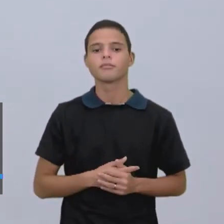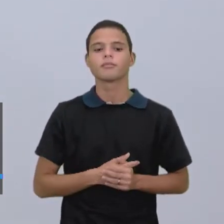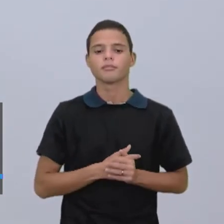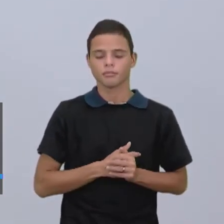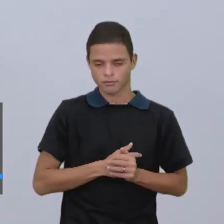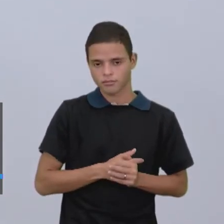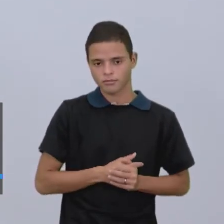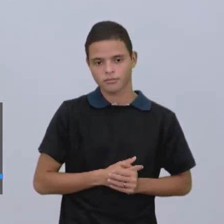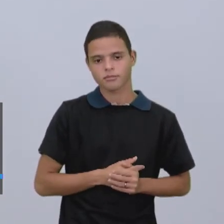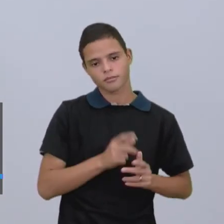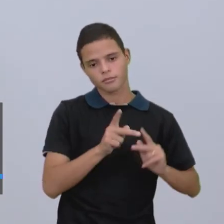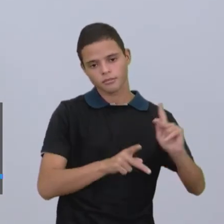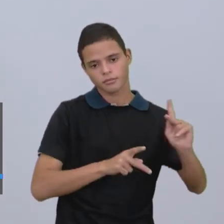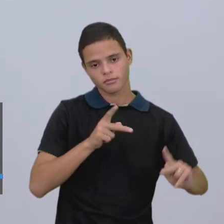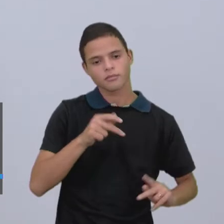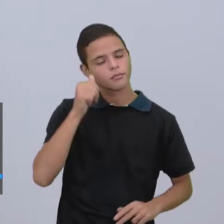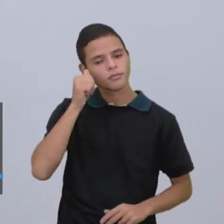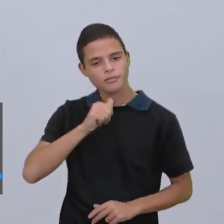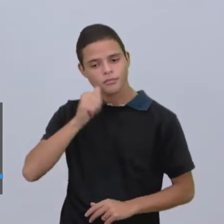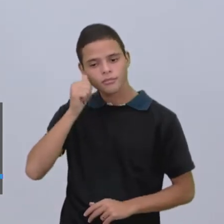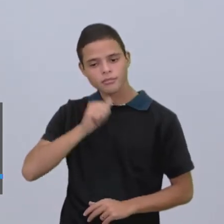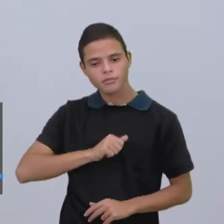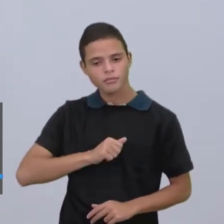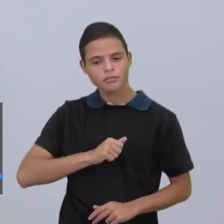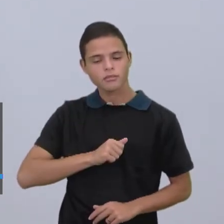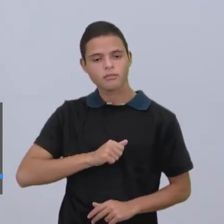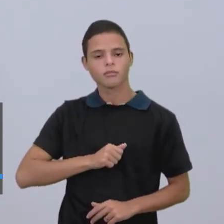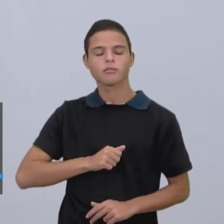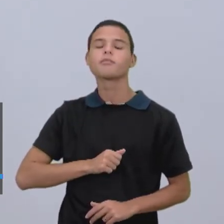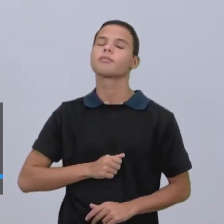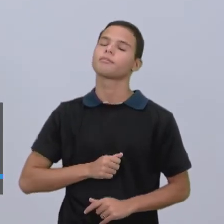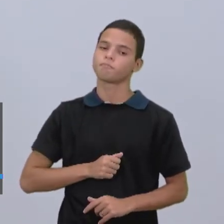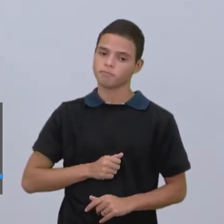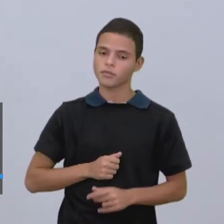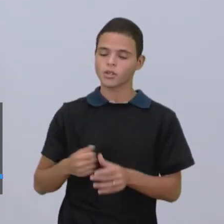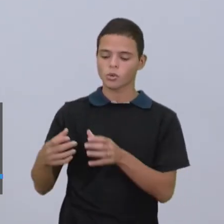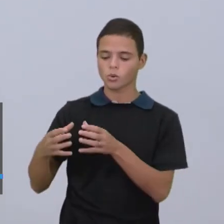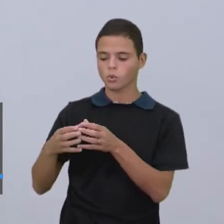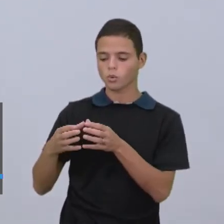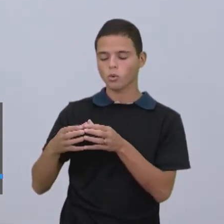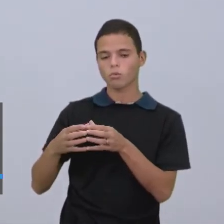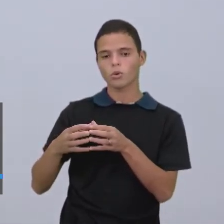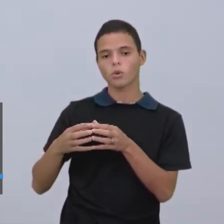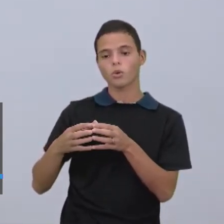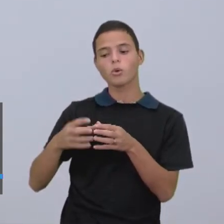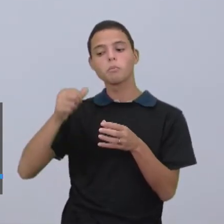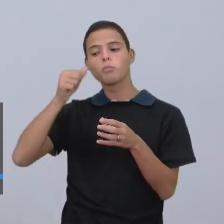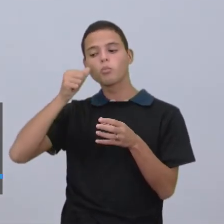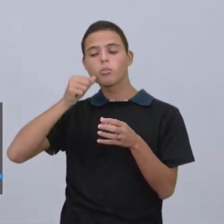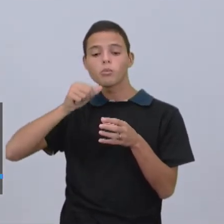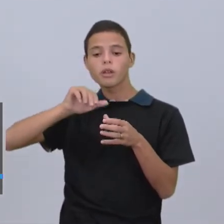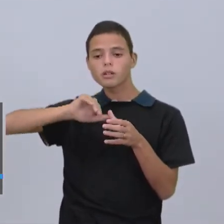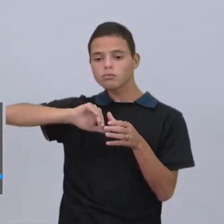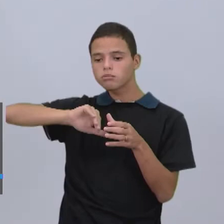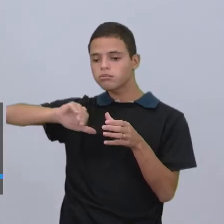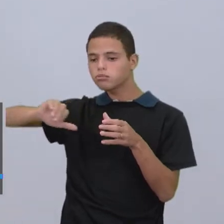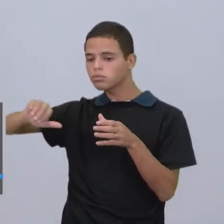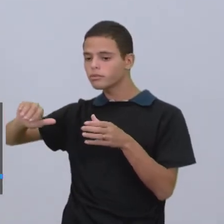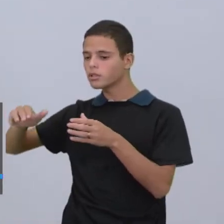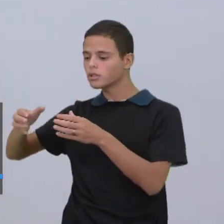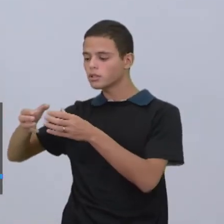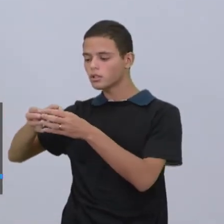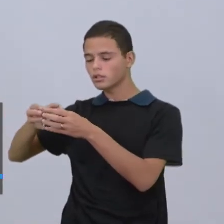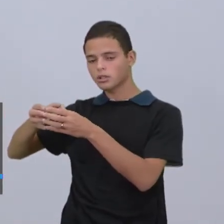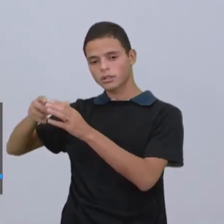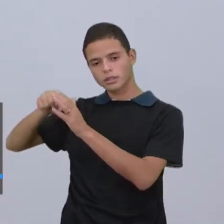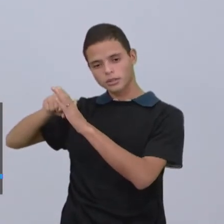População feminina. Então, peguei o meu grupo. E do meu grupo eu peguei uma parte inteira e pesquisei. Então, na